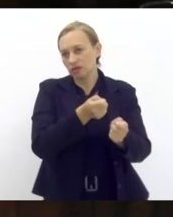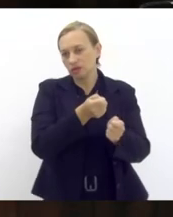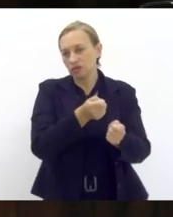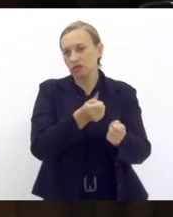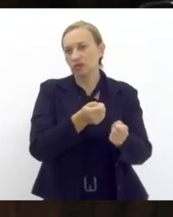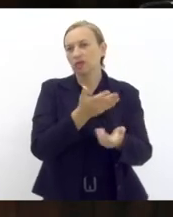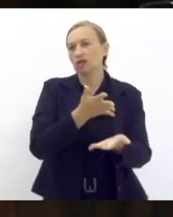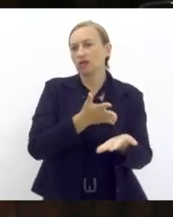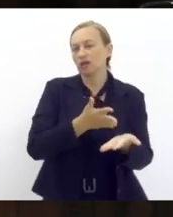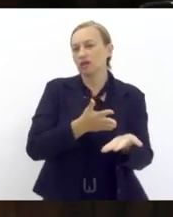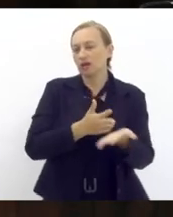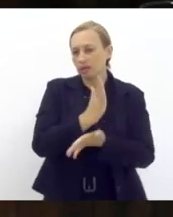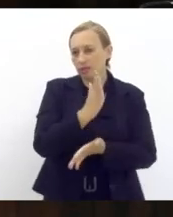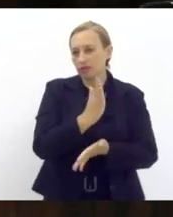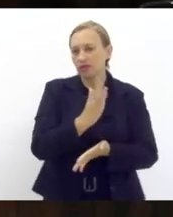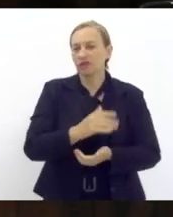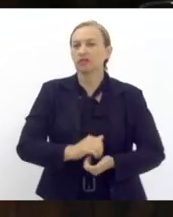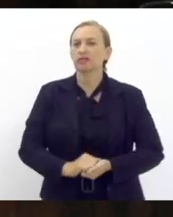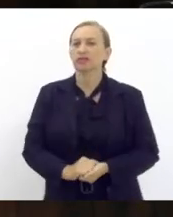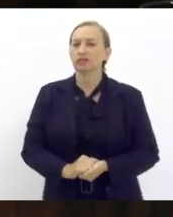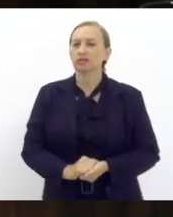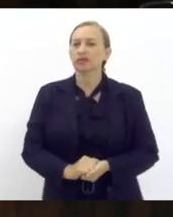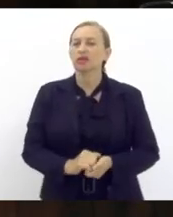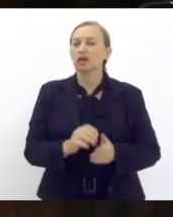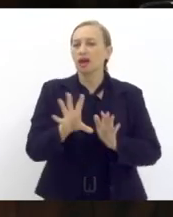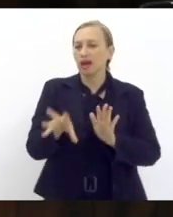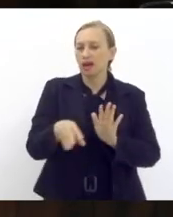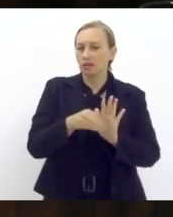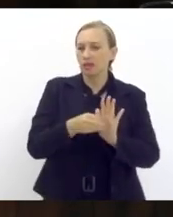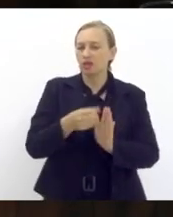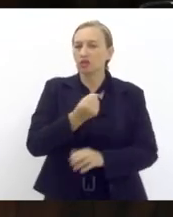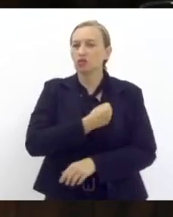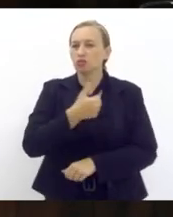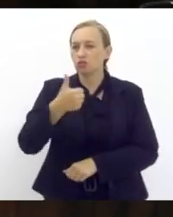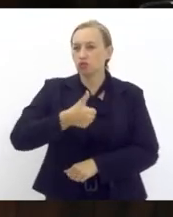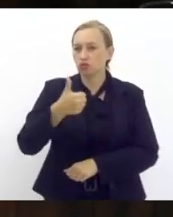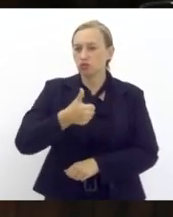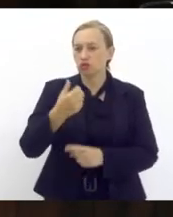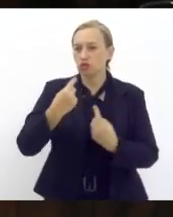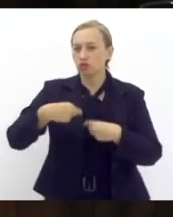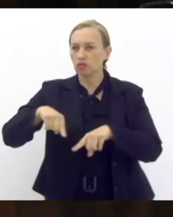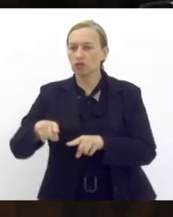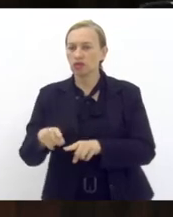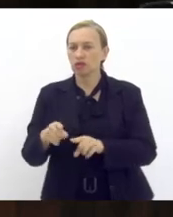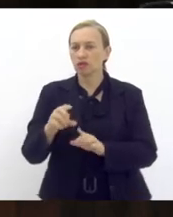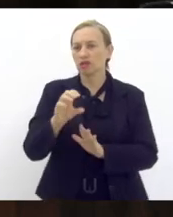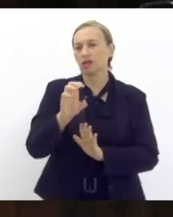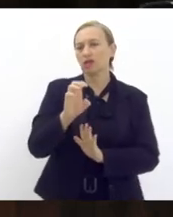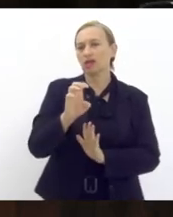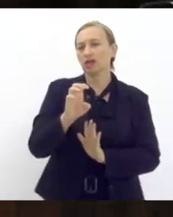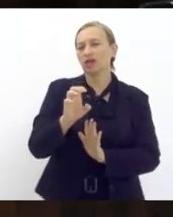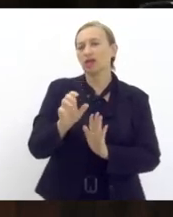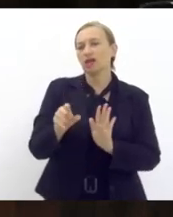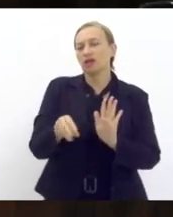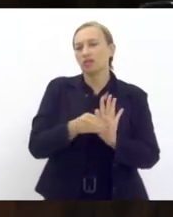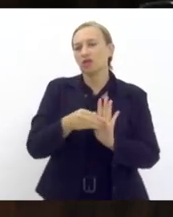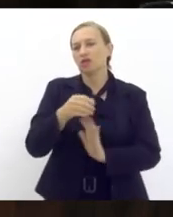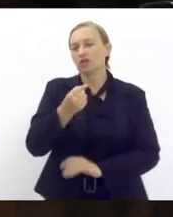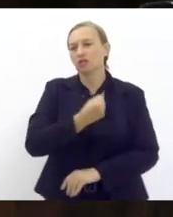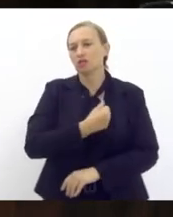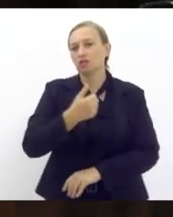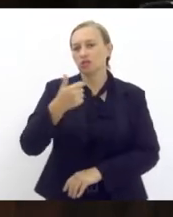financeira e controle, favorável à emenda número 1 e contrário à emenda número 2.